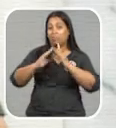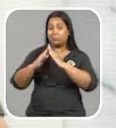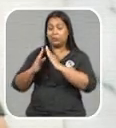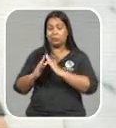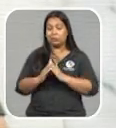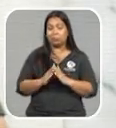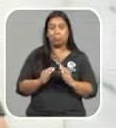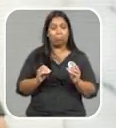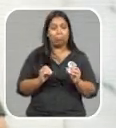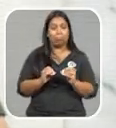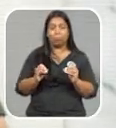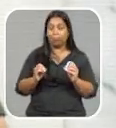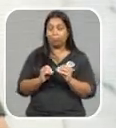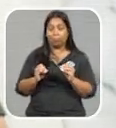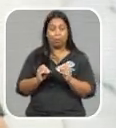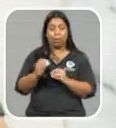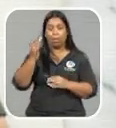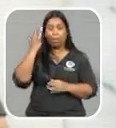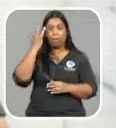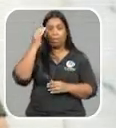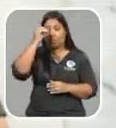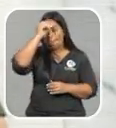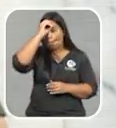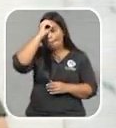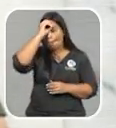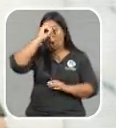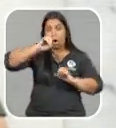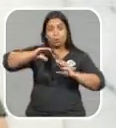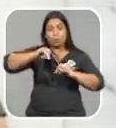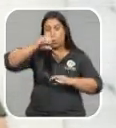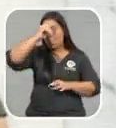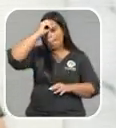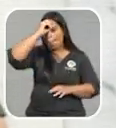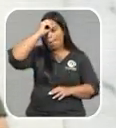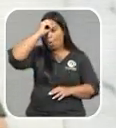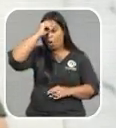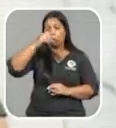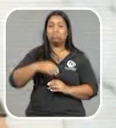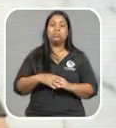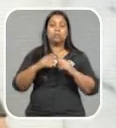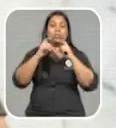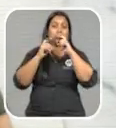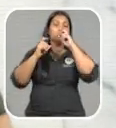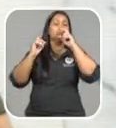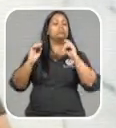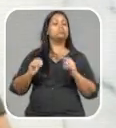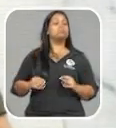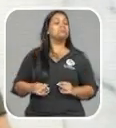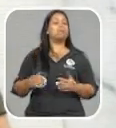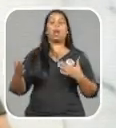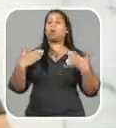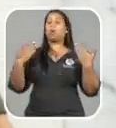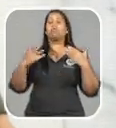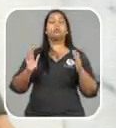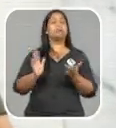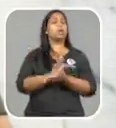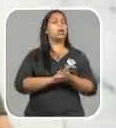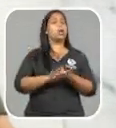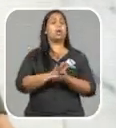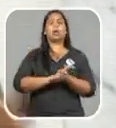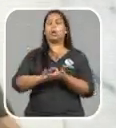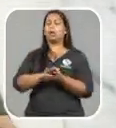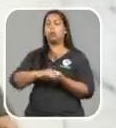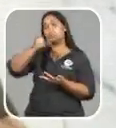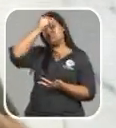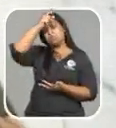educação e tem uma soberba imensa e não conversa, não vai na comunidade, não dialoga com os professores, ela não entende nada de educação, ela não tem